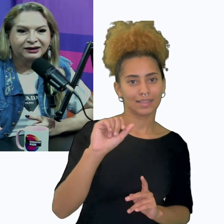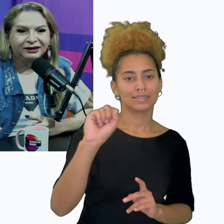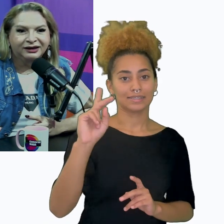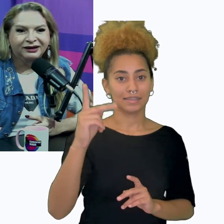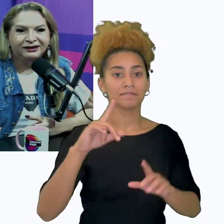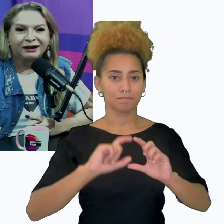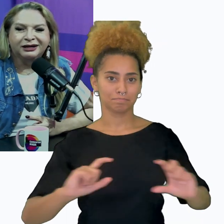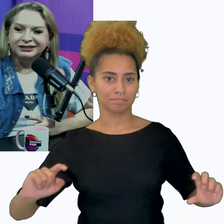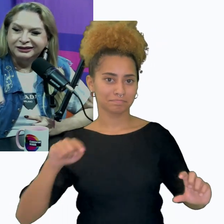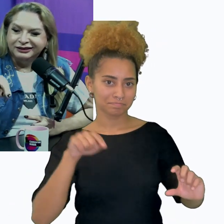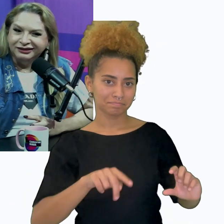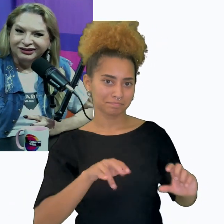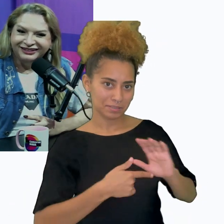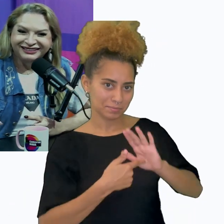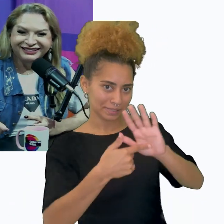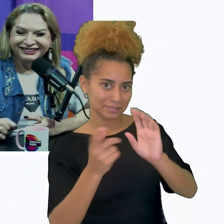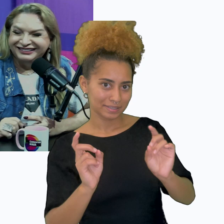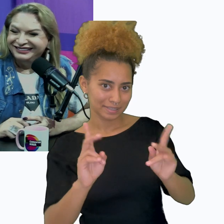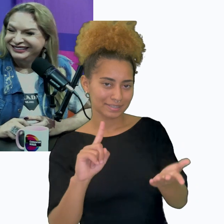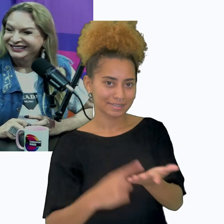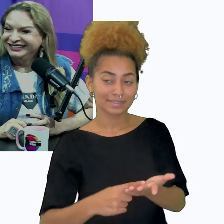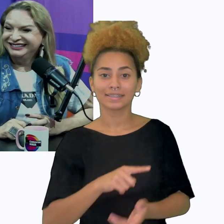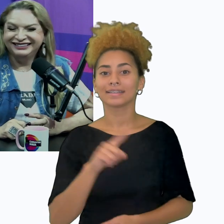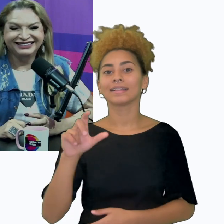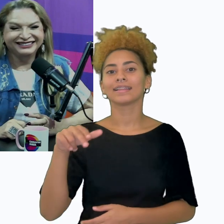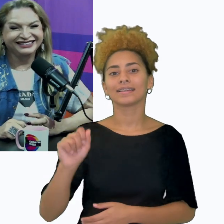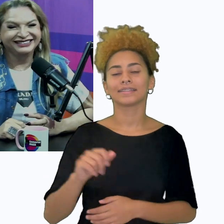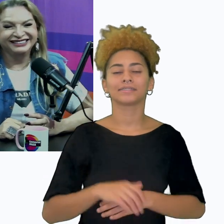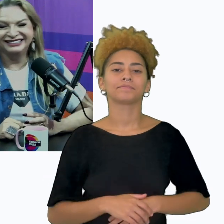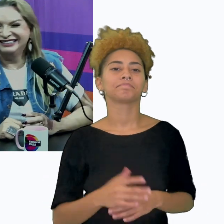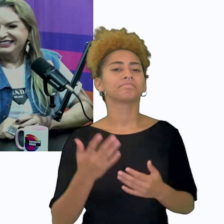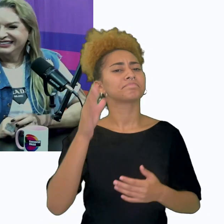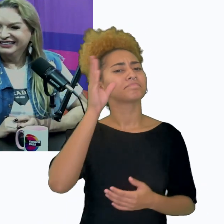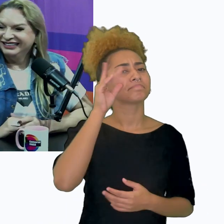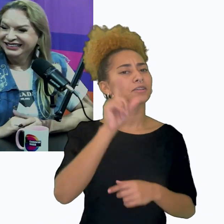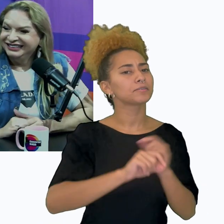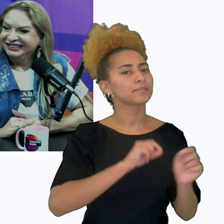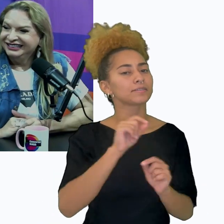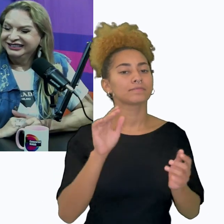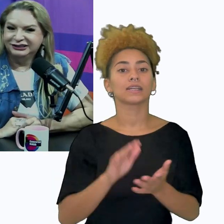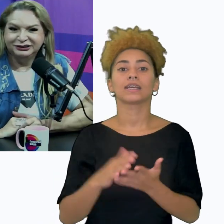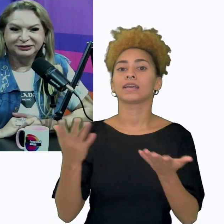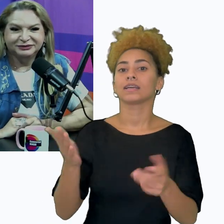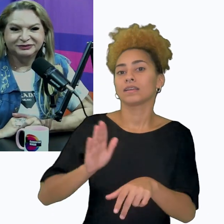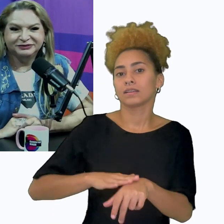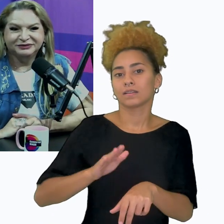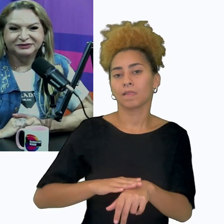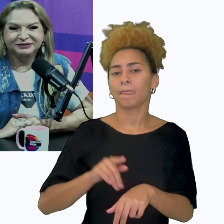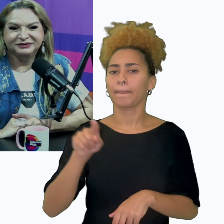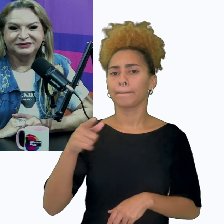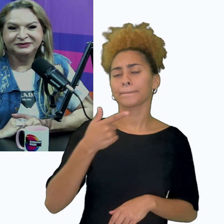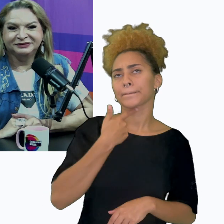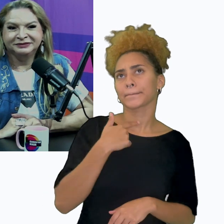A gente vai ter o... Tá aparecendo aqui embaixo. Tá aparecendo aqui, ó. E tu, Lena? Você quer saber o quê? O que que você, se